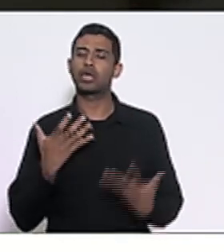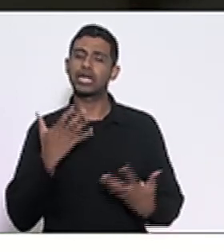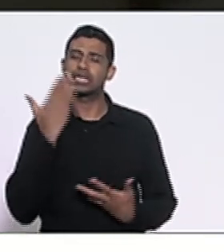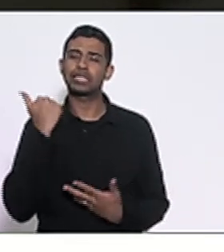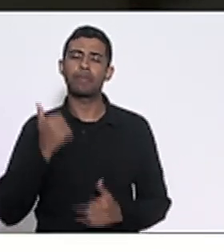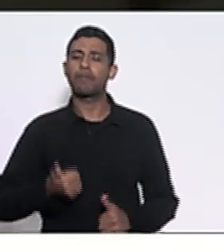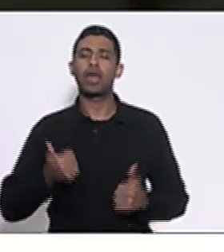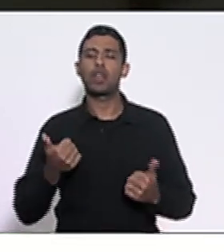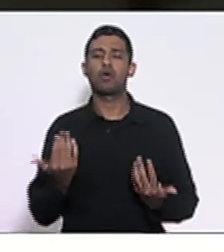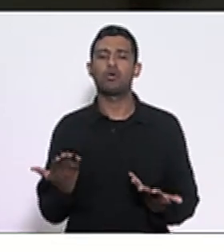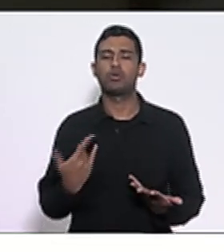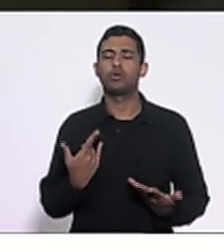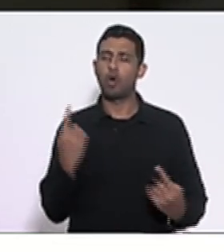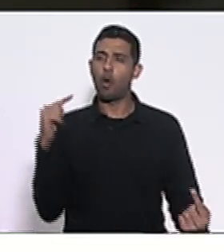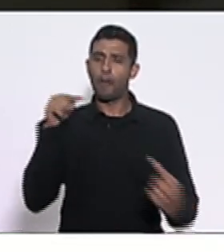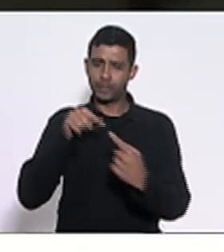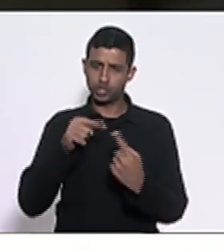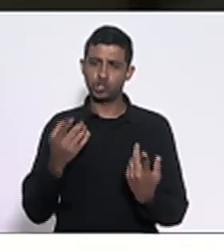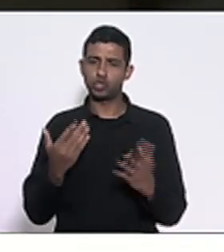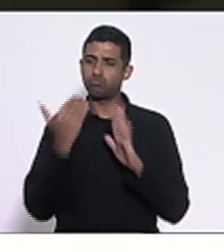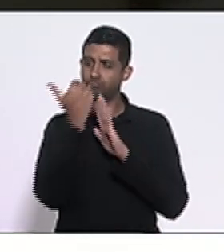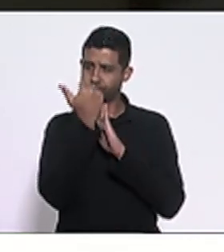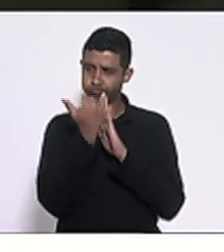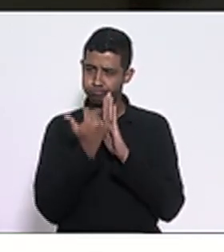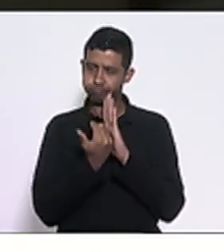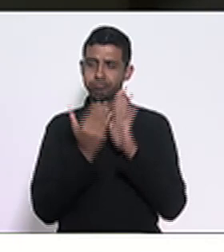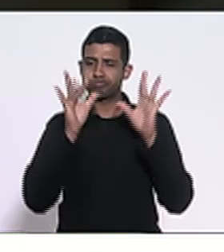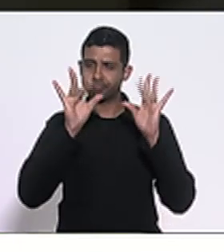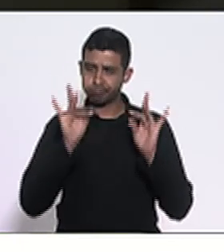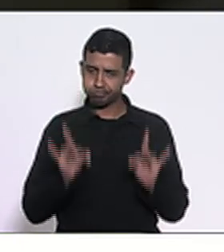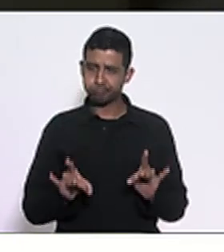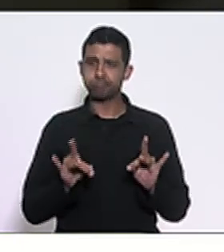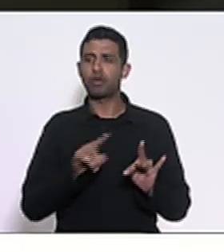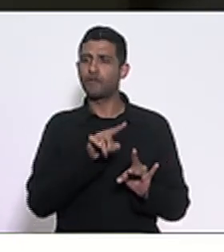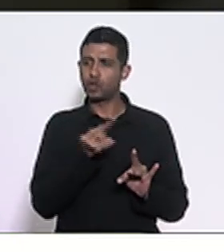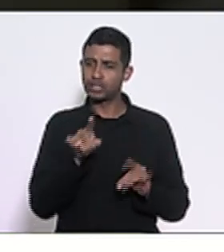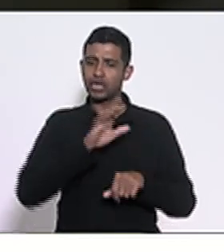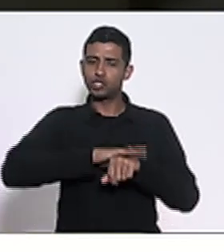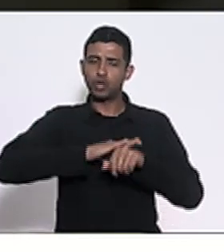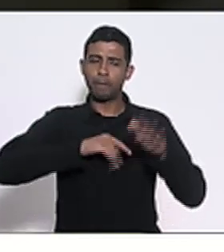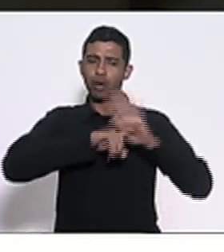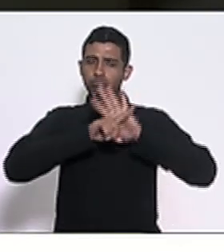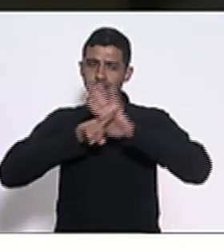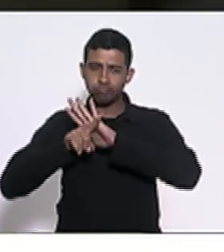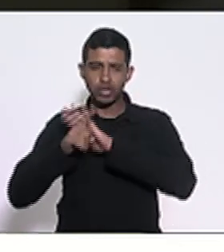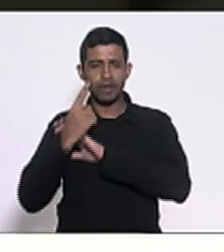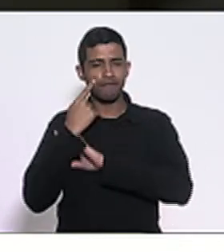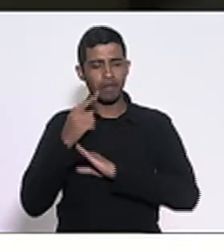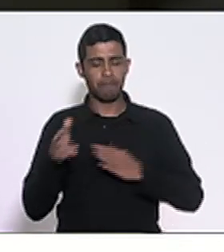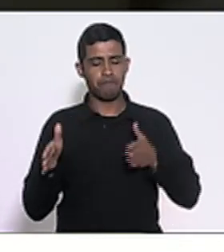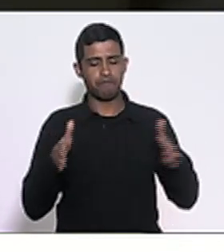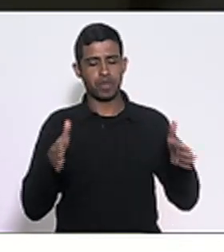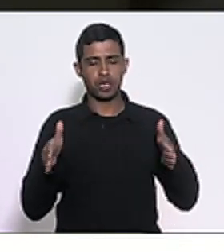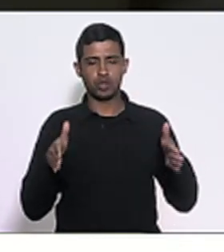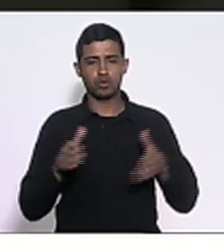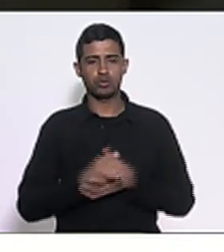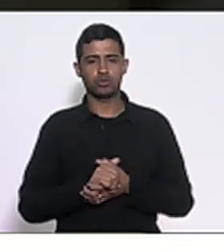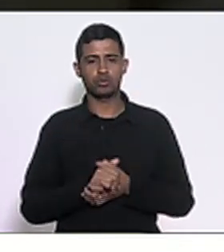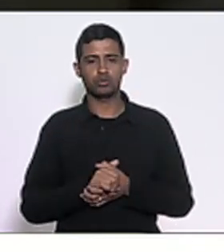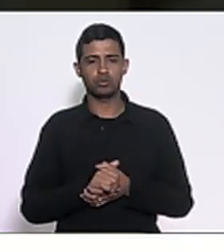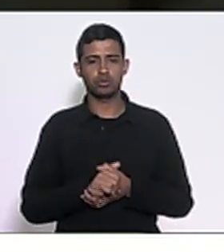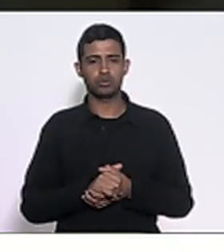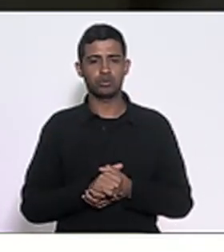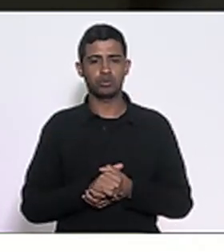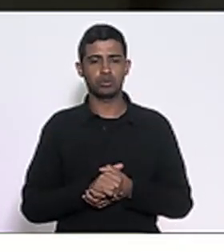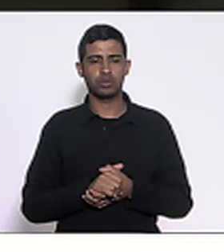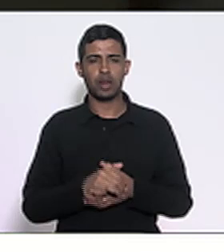de forma bem objetiva e pontual, dentro desse diagnóstico que vocês já conseguiram fazer nesse período de pouco mais